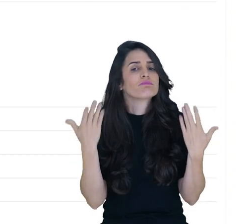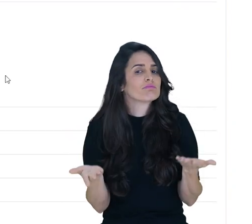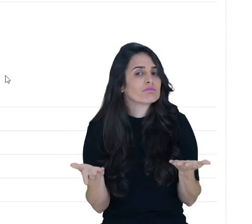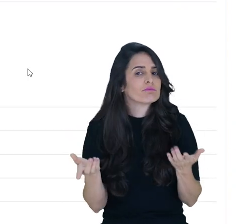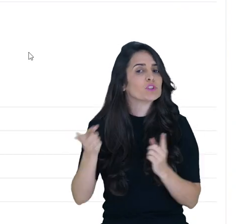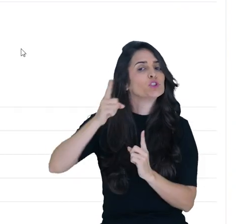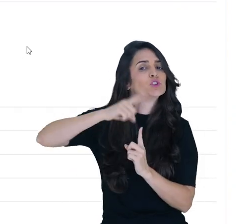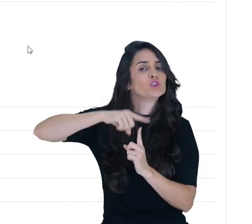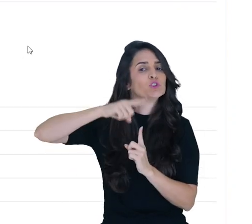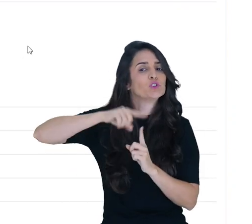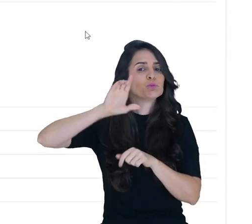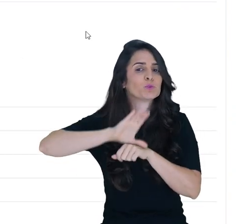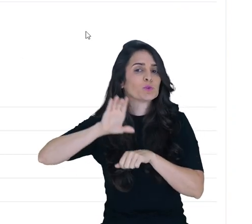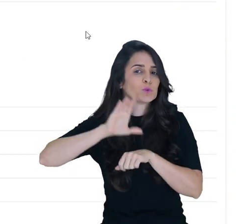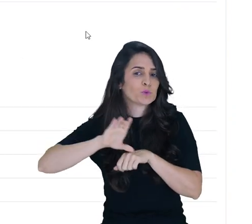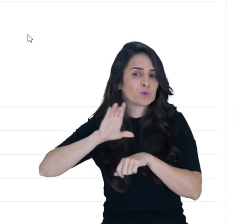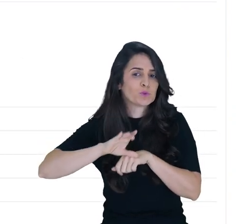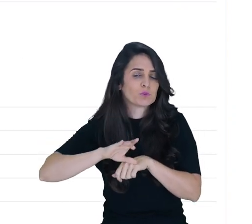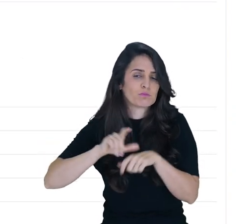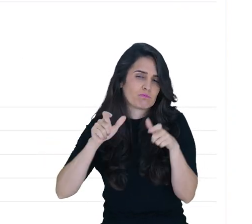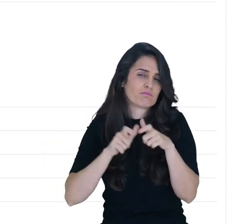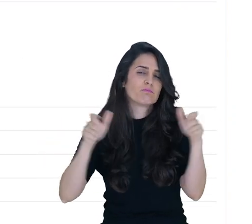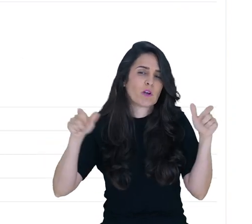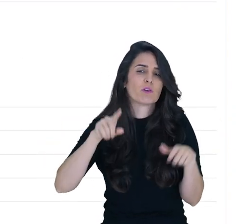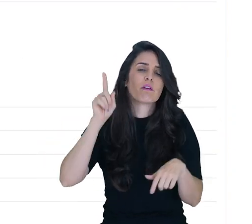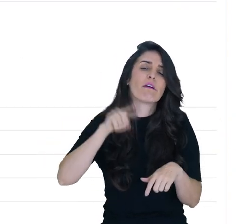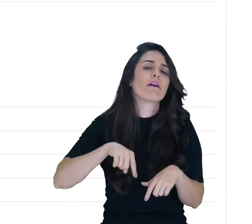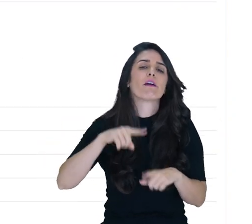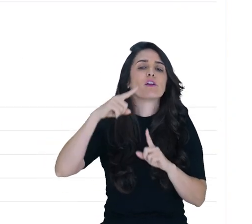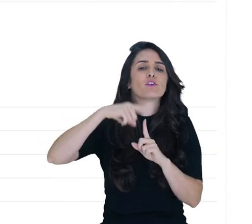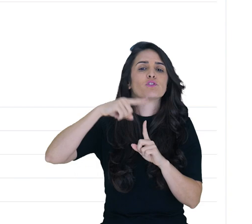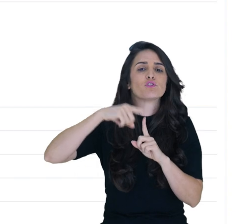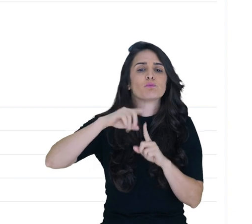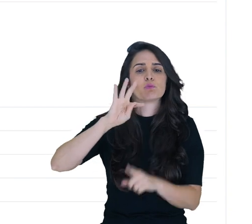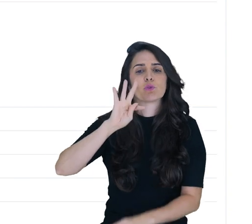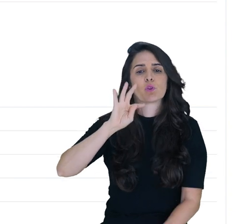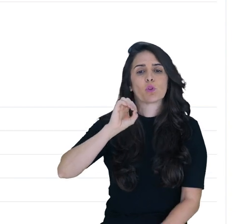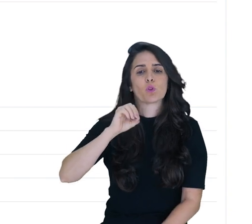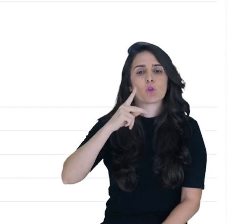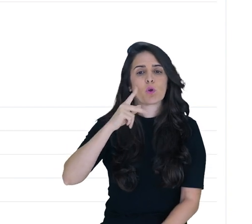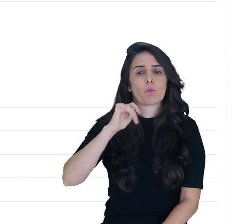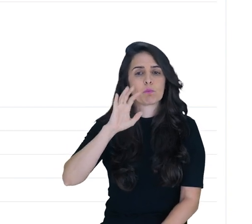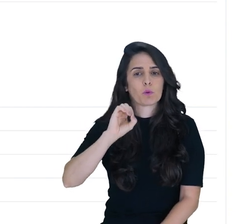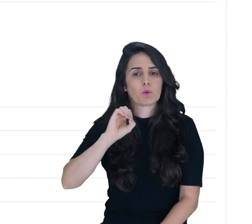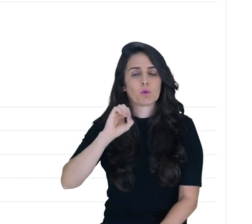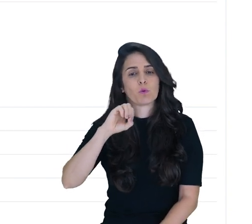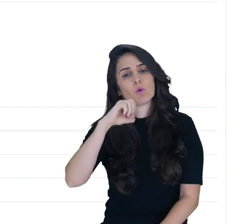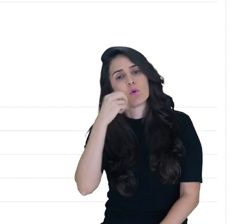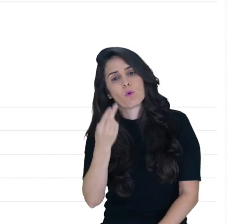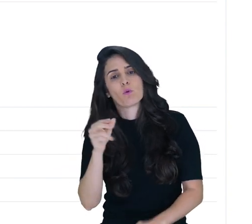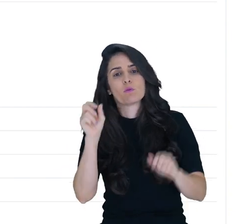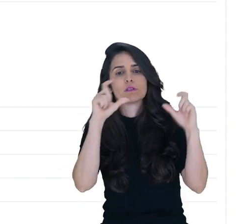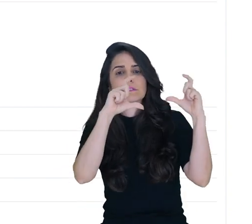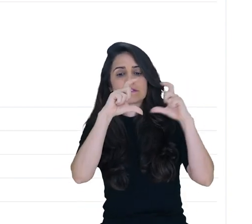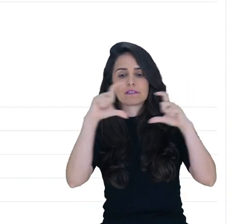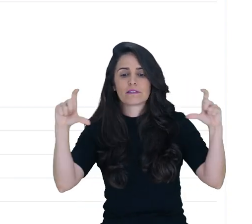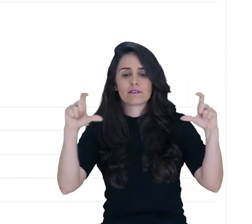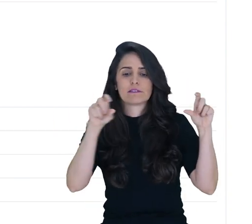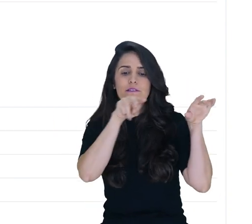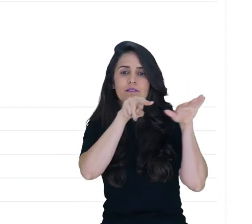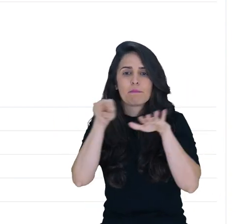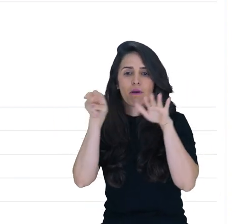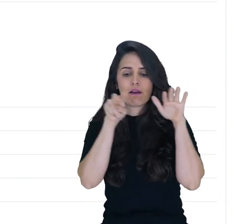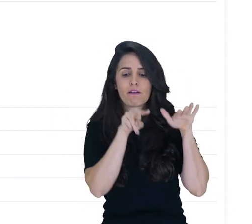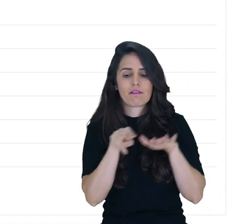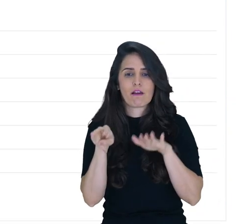o formato do curso Então normalmente nós utilizamos o formato de tópicos ou de semanas se for